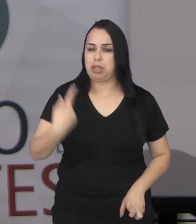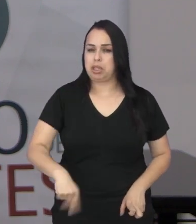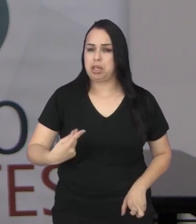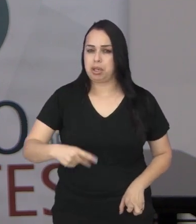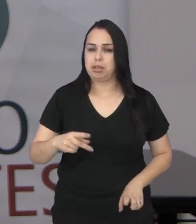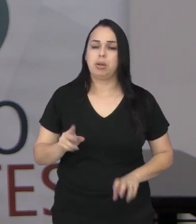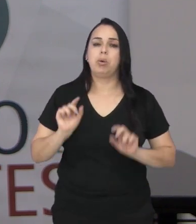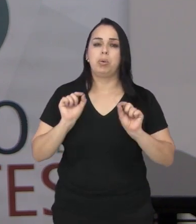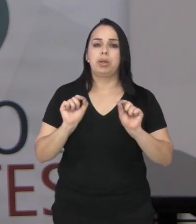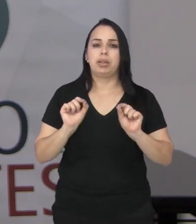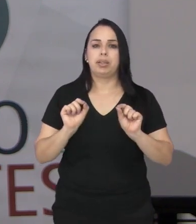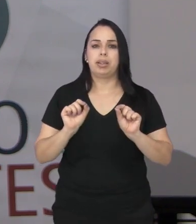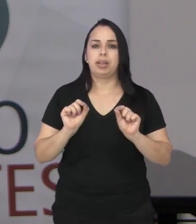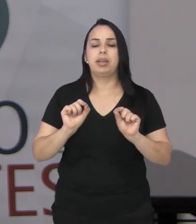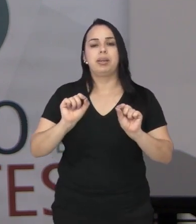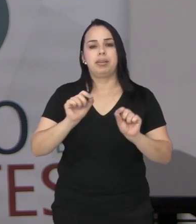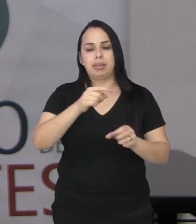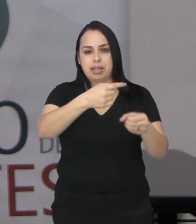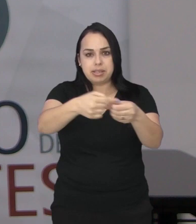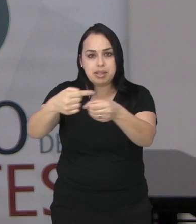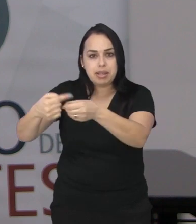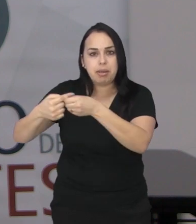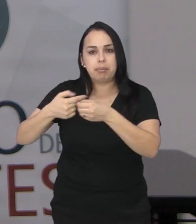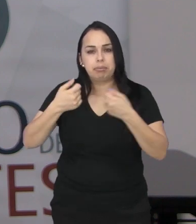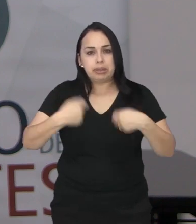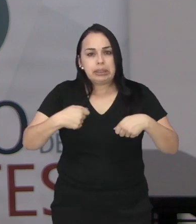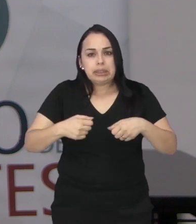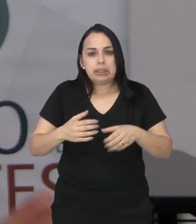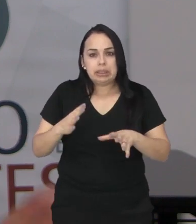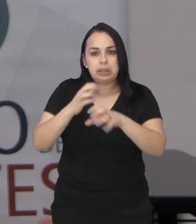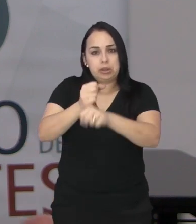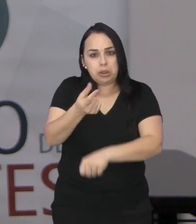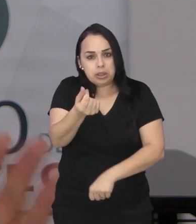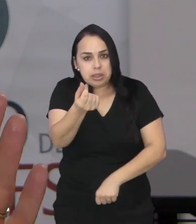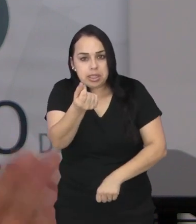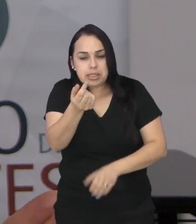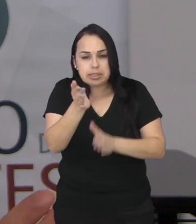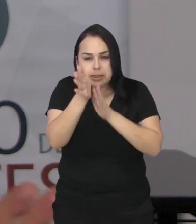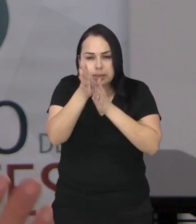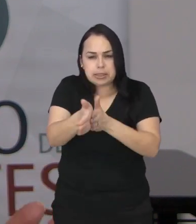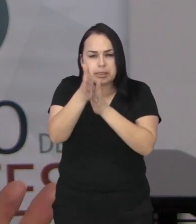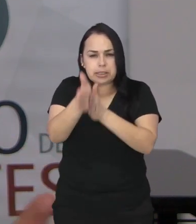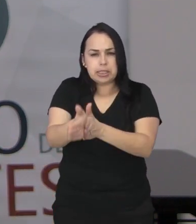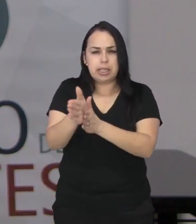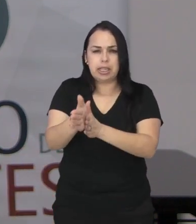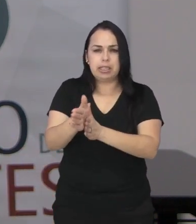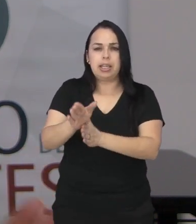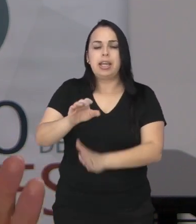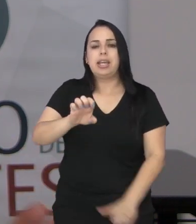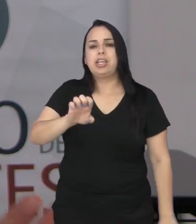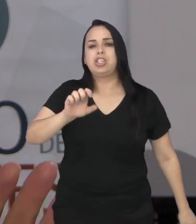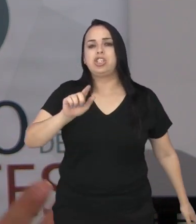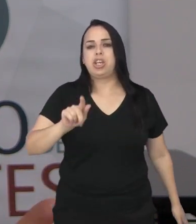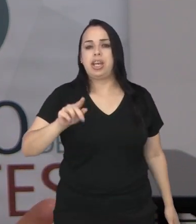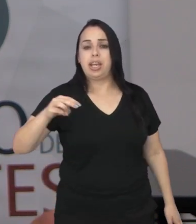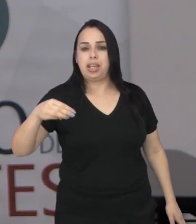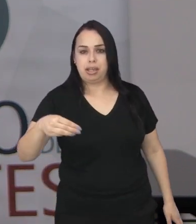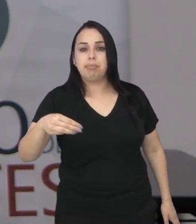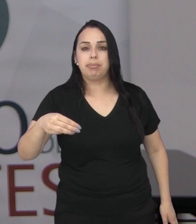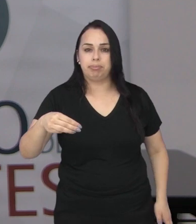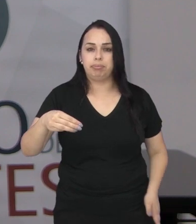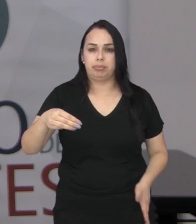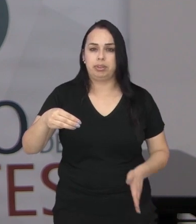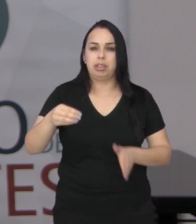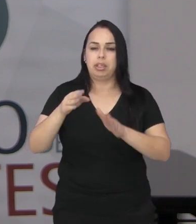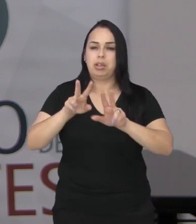tratado é o índice de efetividade dos municípios. Se os municípios seguirem esse EGM, que é esse índice de efetividade